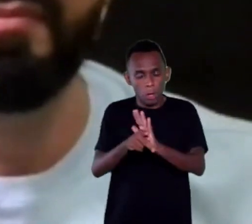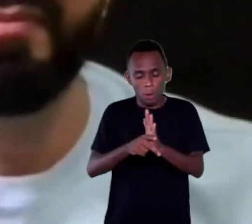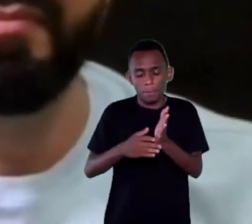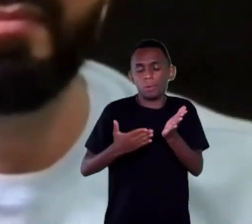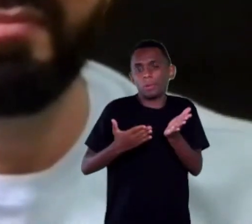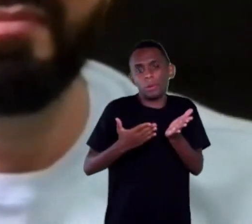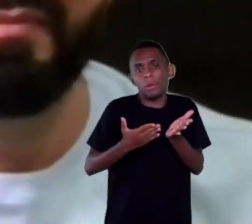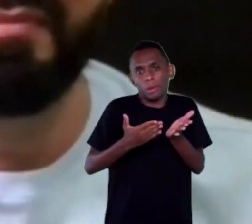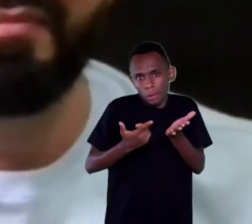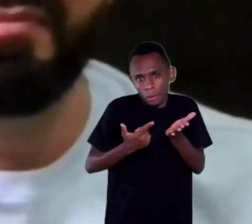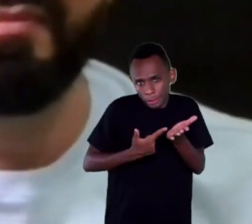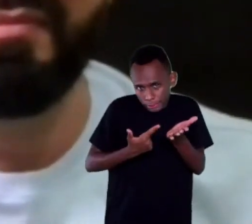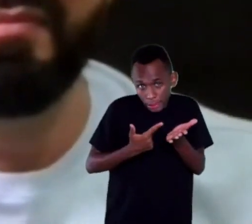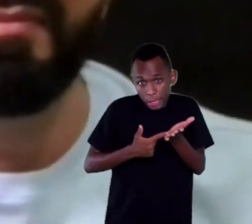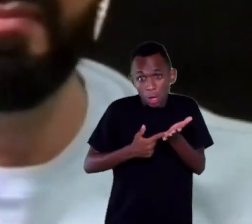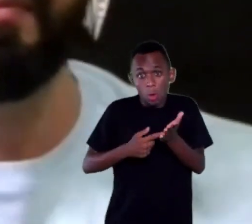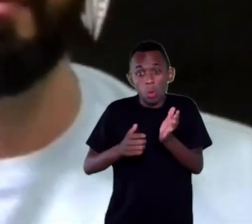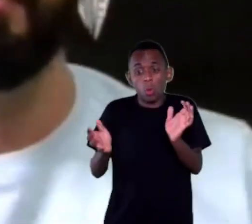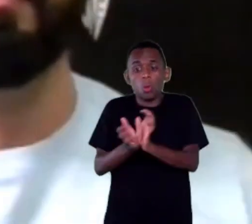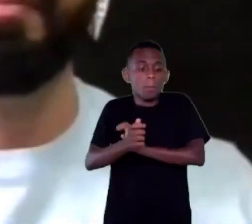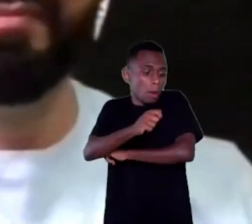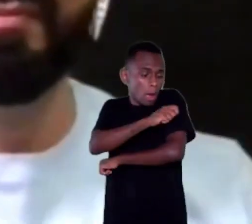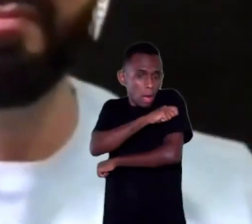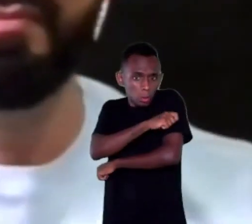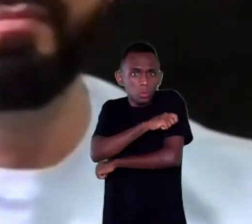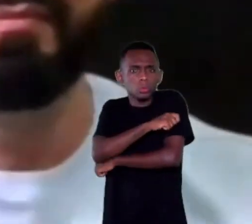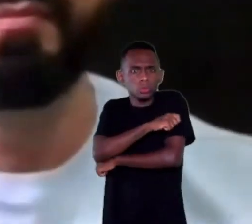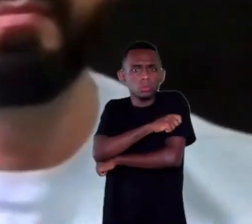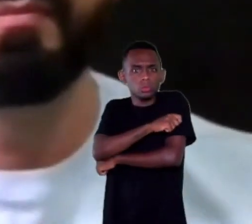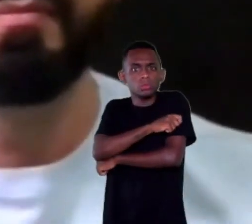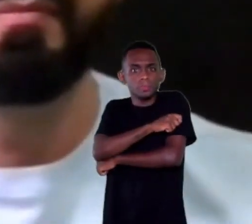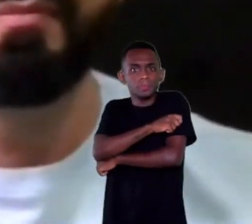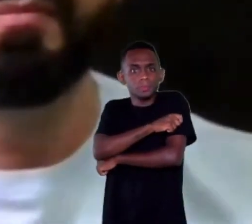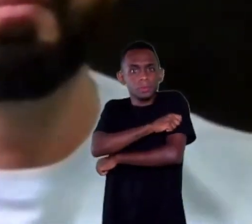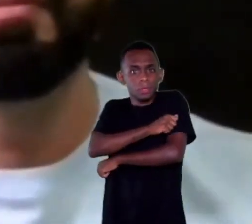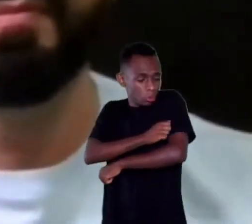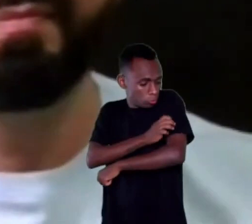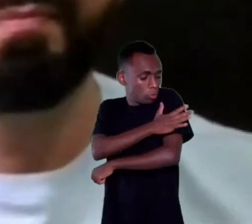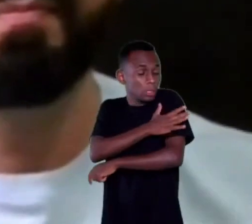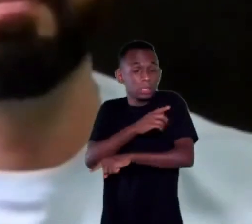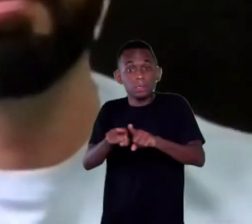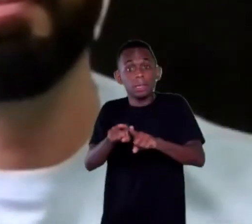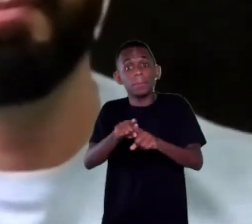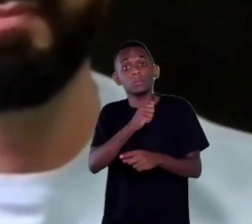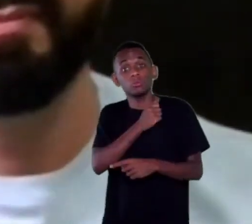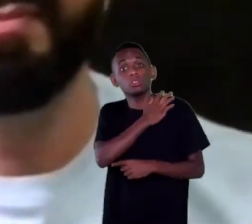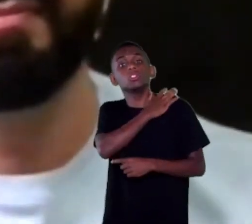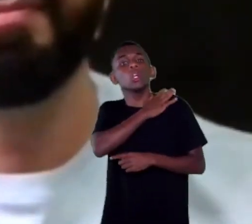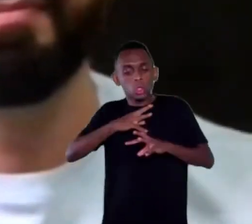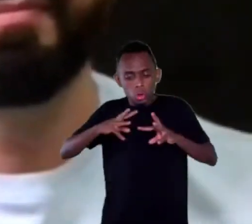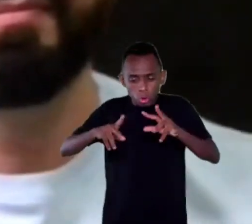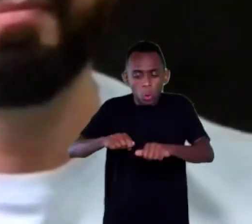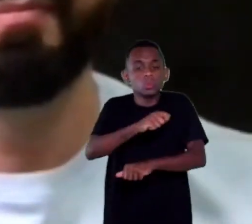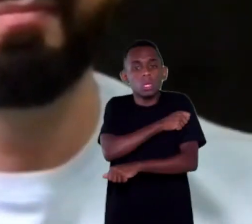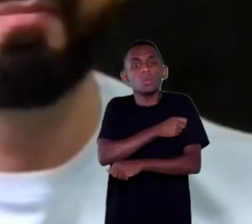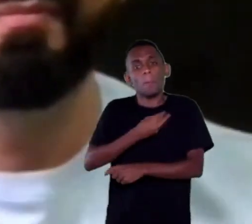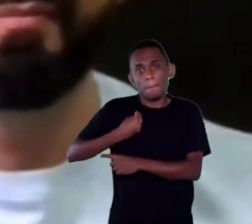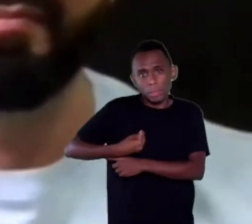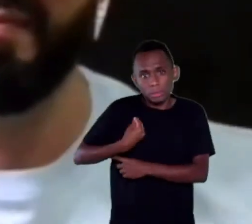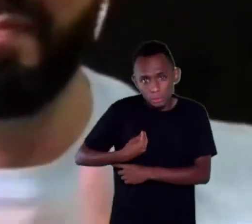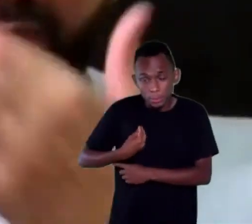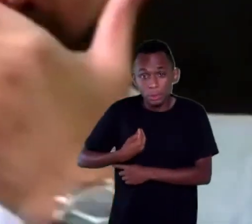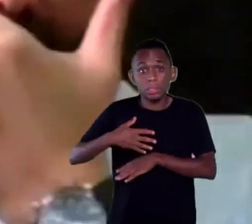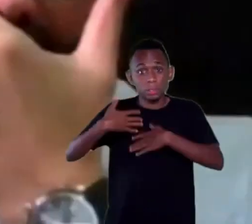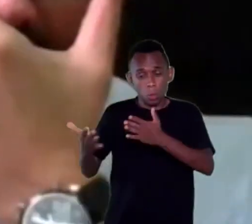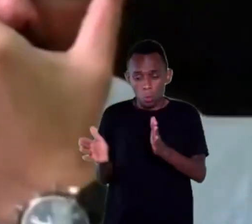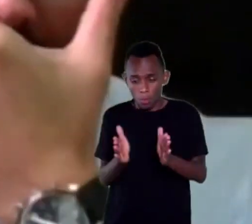estudantes, desde o ensino fundamental até o ensino médio. Então, assim, durante o evento